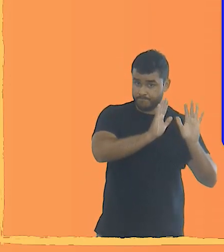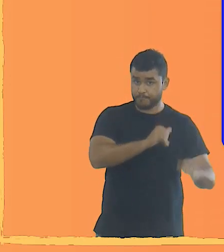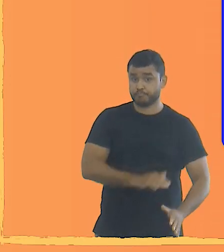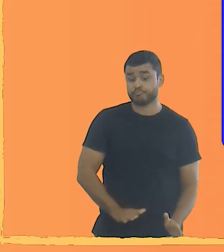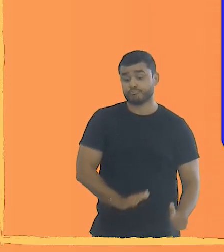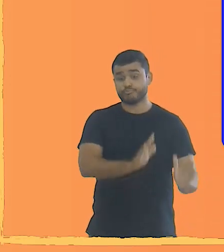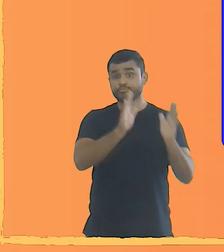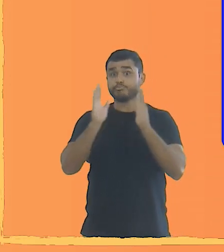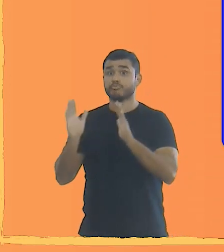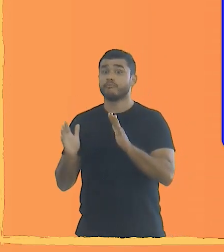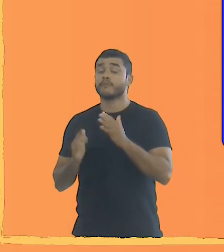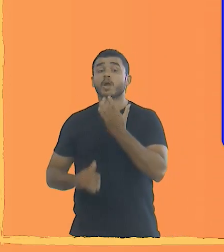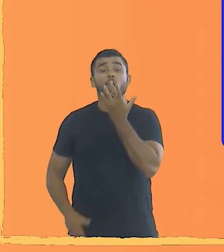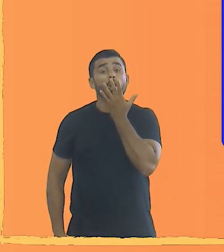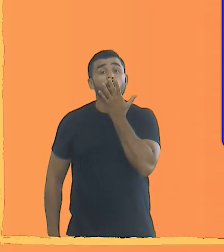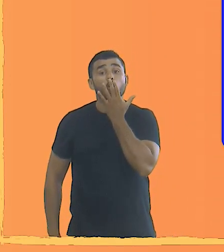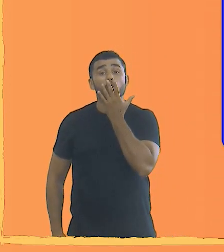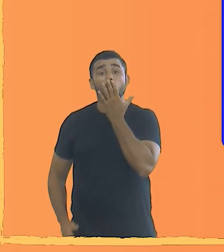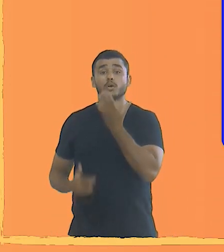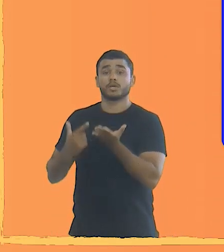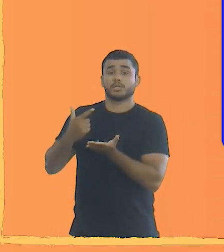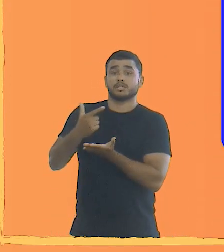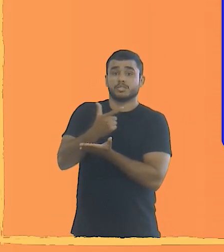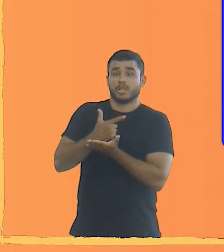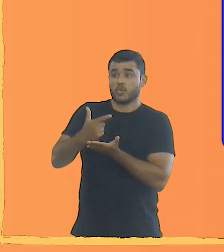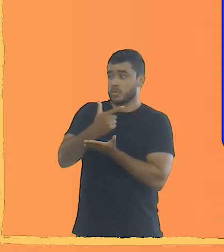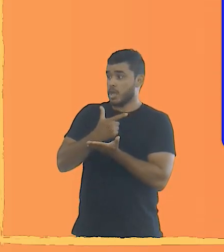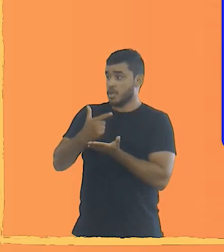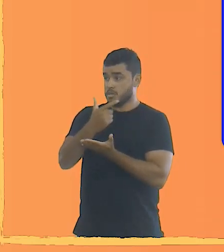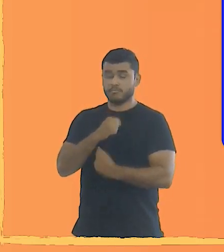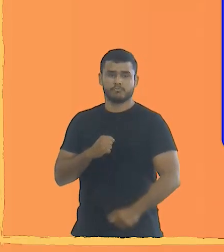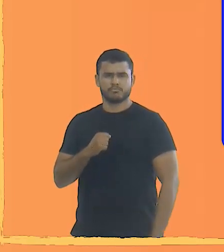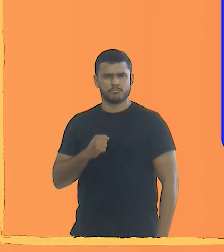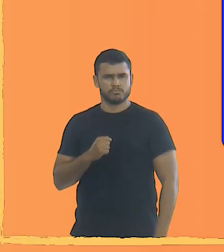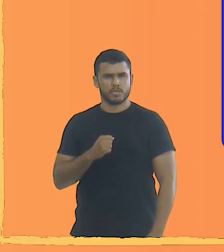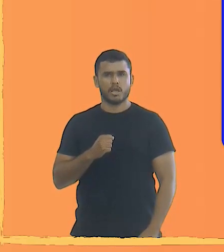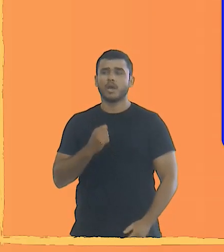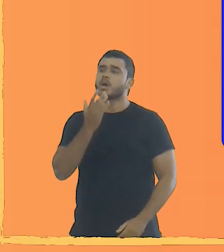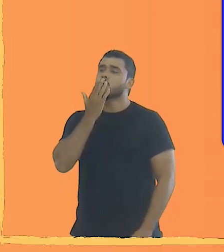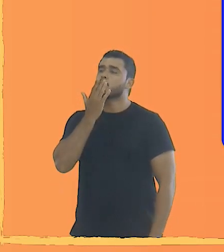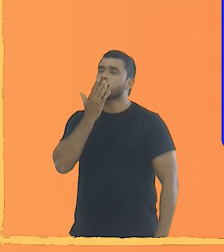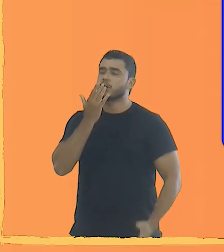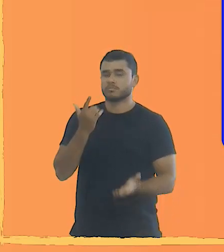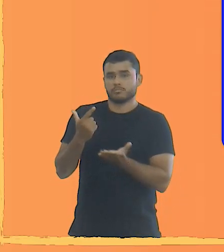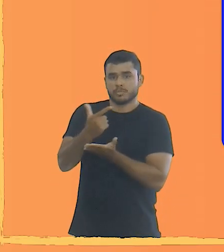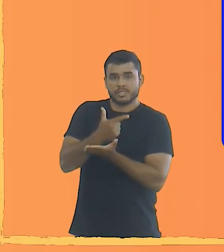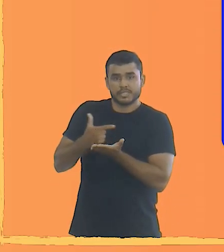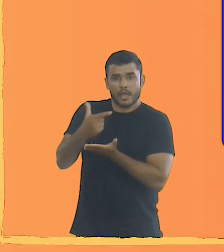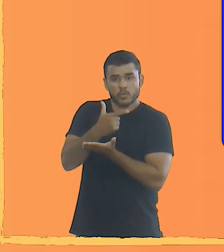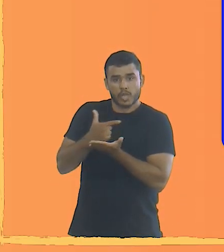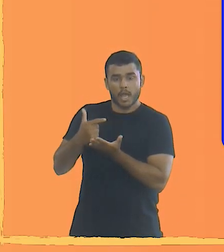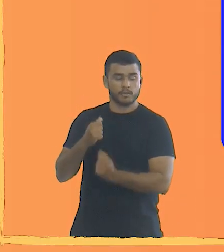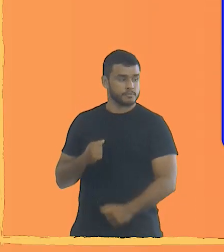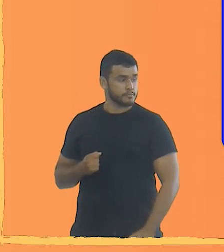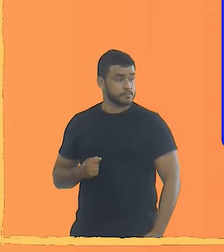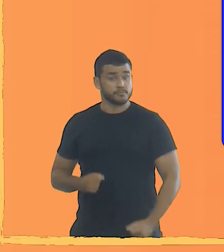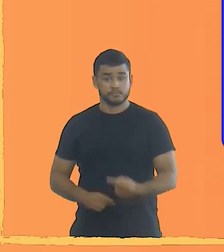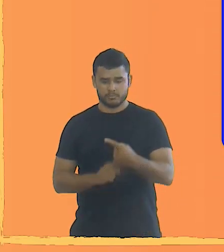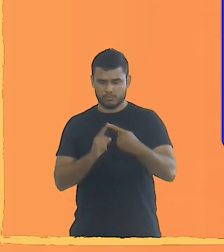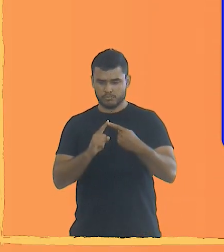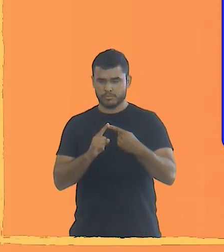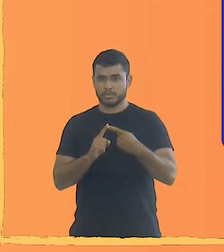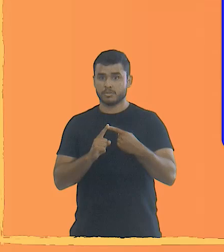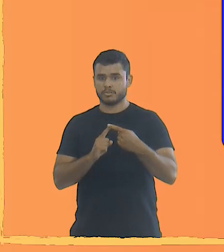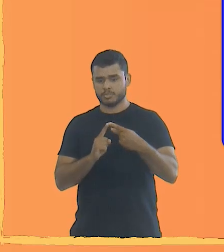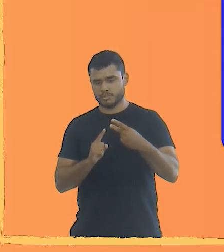acho isso, que é quando você pega 2 primárias e junta. Então, se a gente pegar, por exemplo, o azul e juntar com o